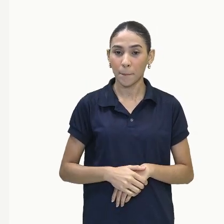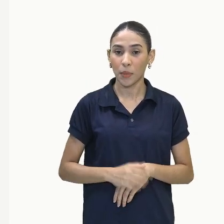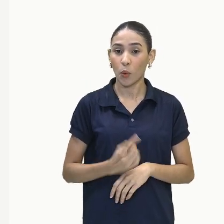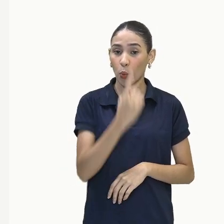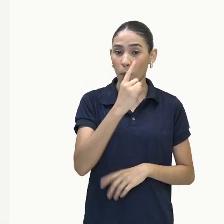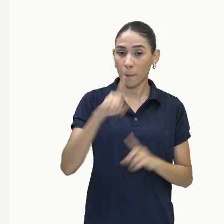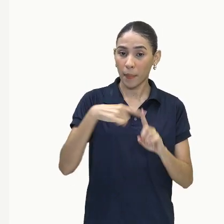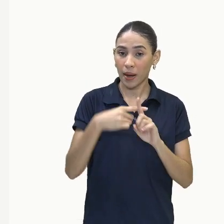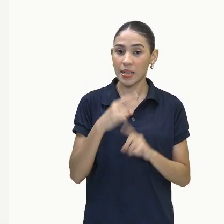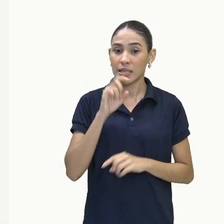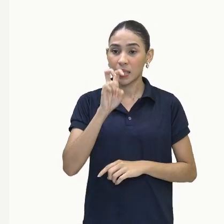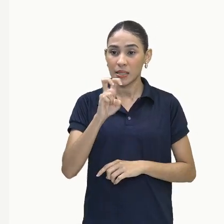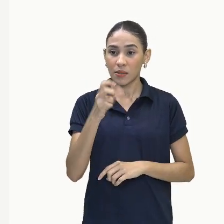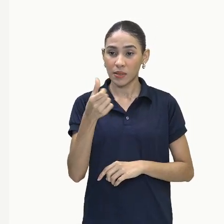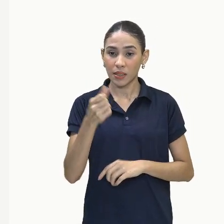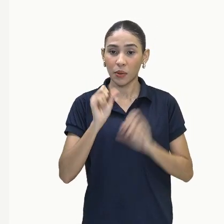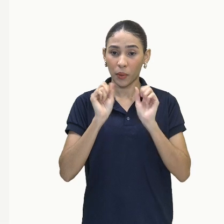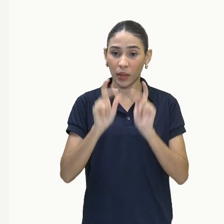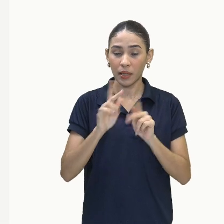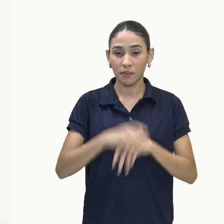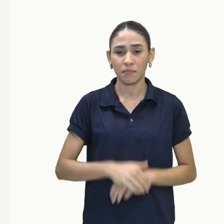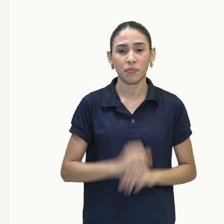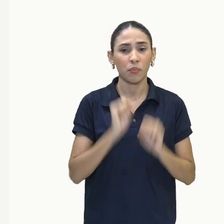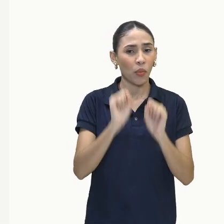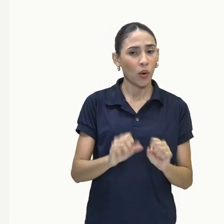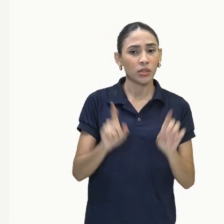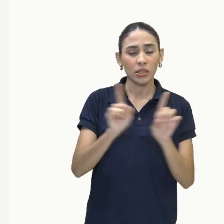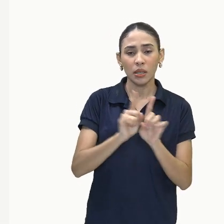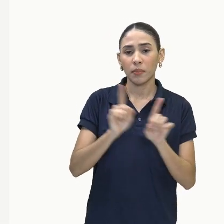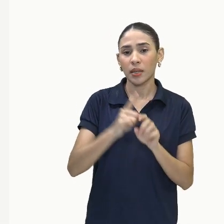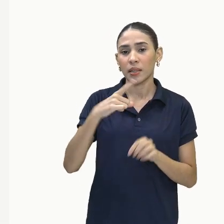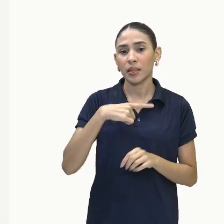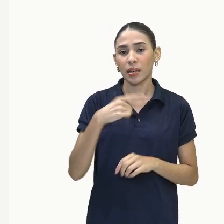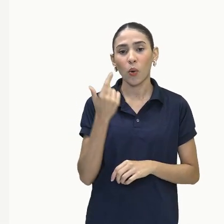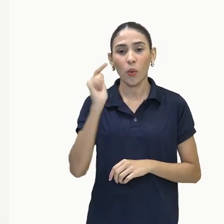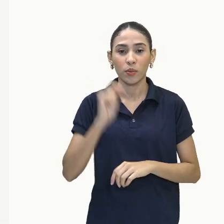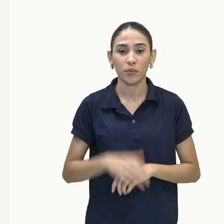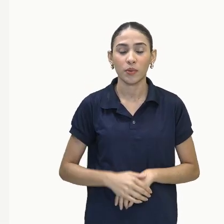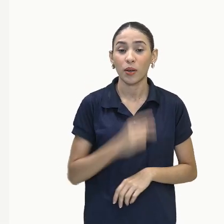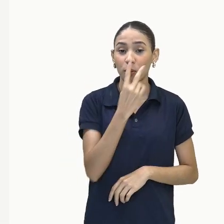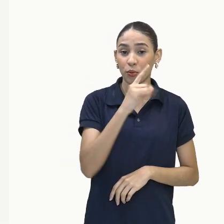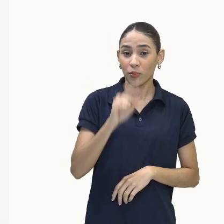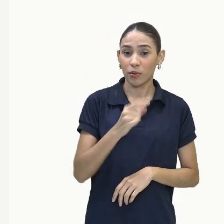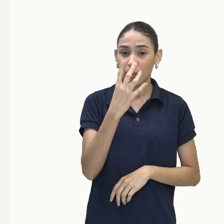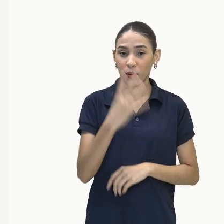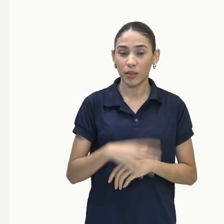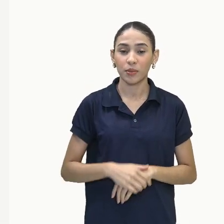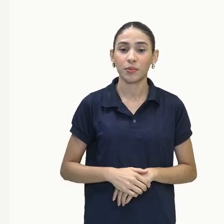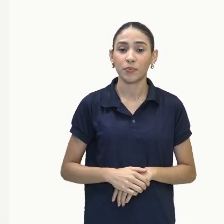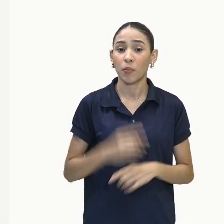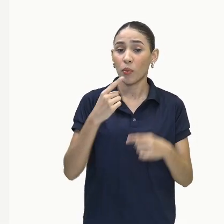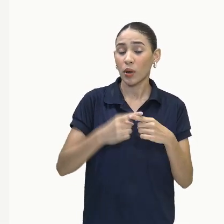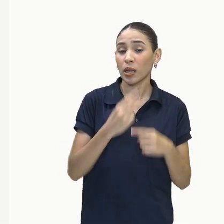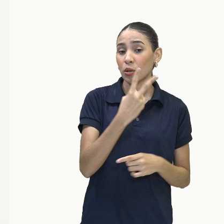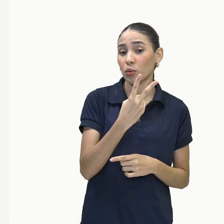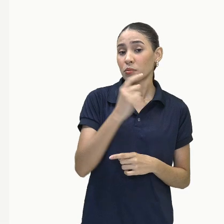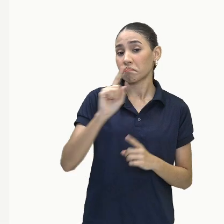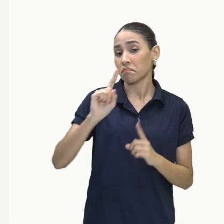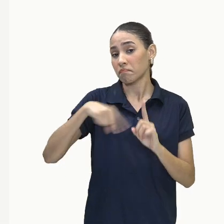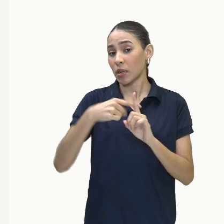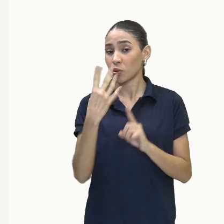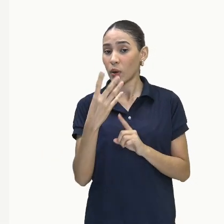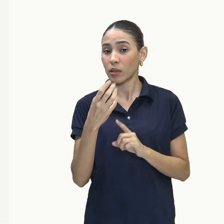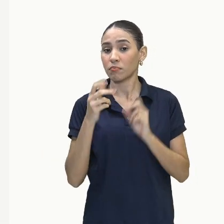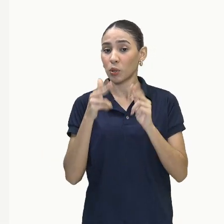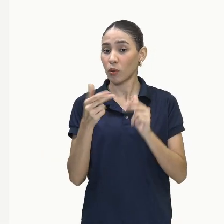6. Ok. Posso ter aqui também nesse outro resultado, ó. 2 e 4, porque 2 mais 4 é